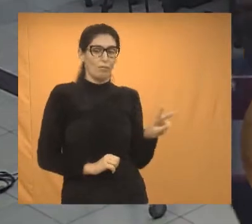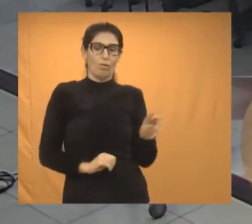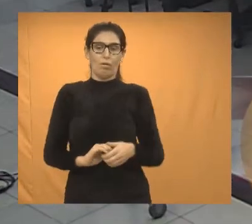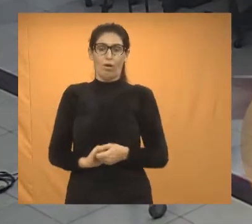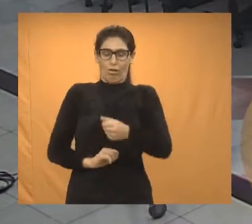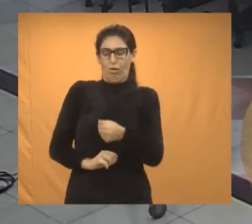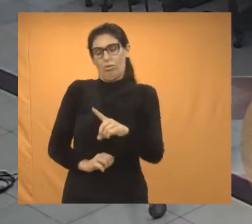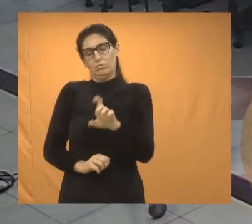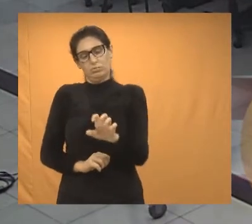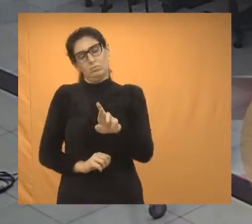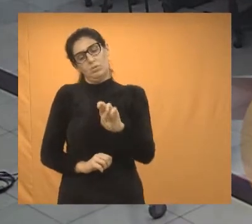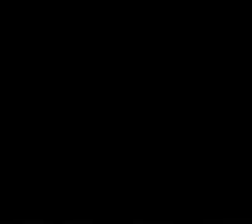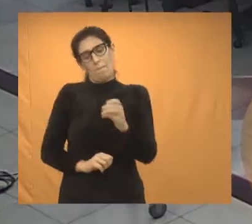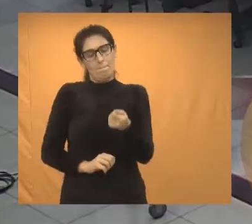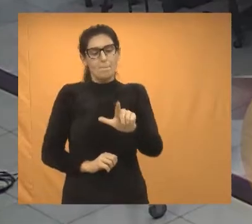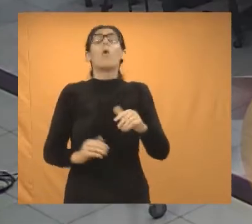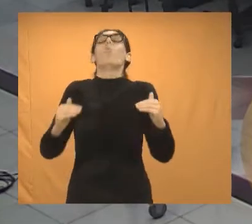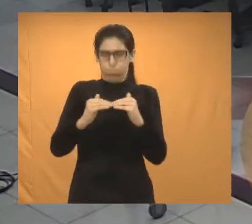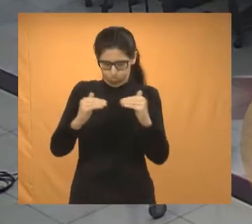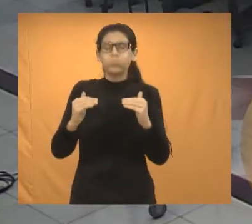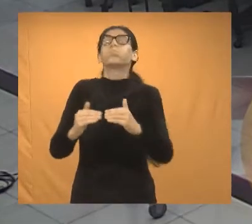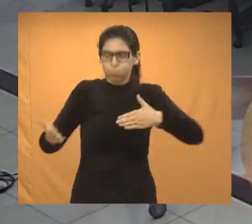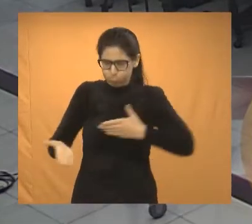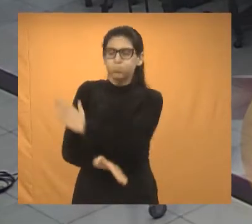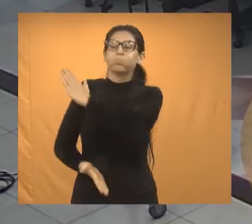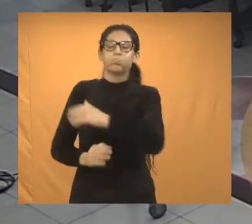vereador Aderbal Sodré? Favorável.